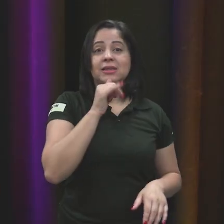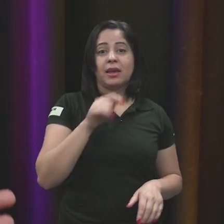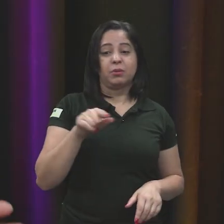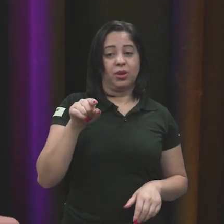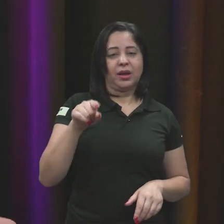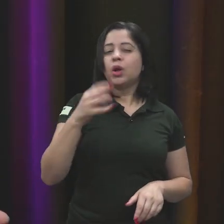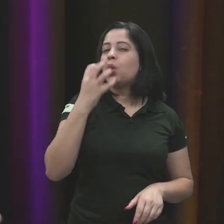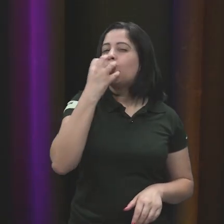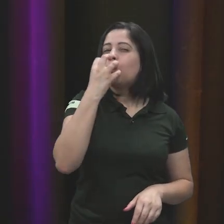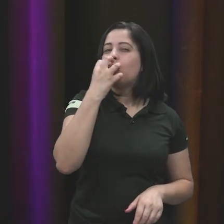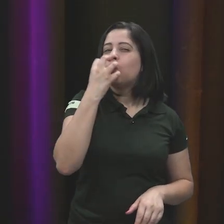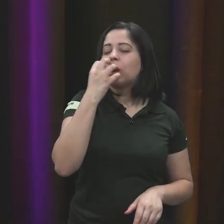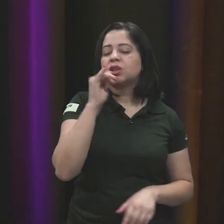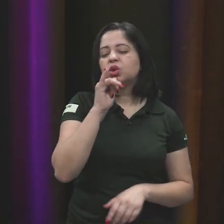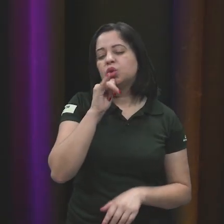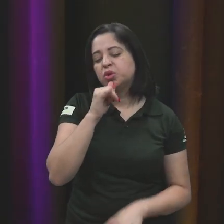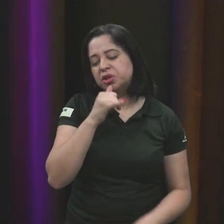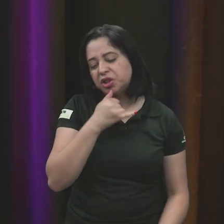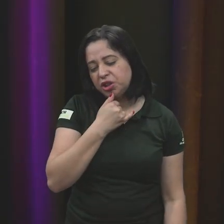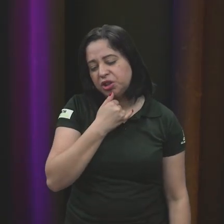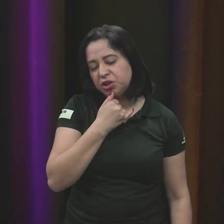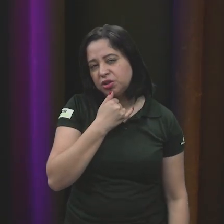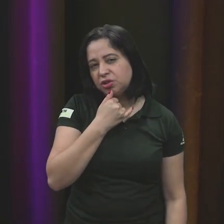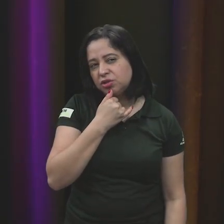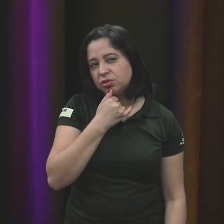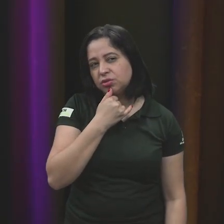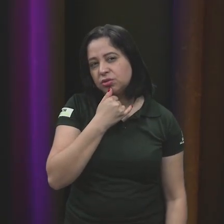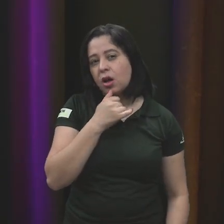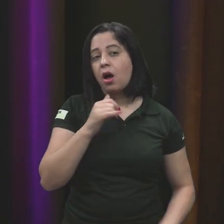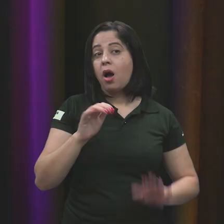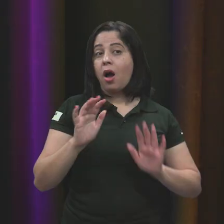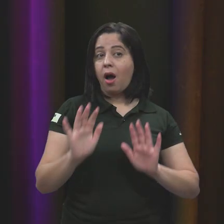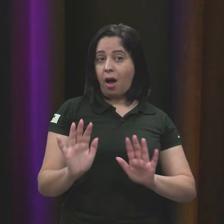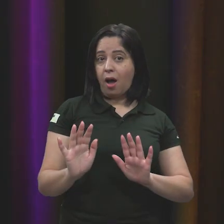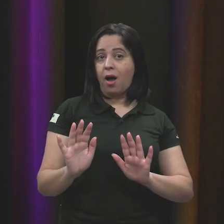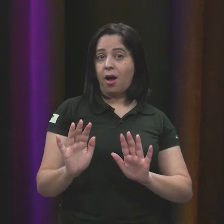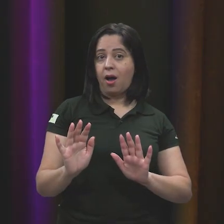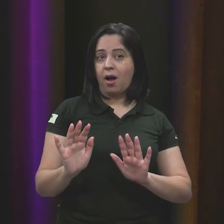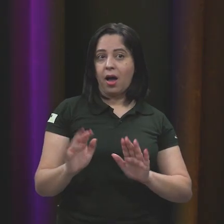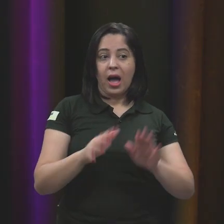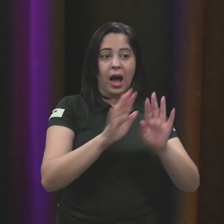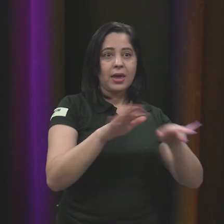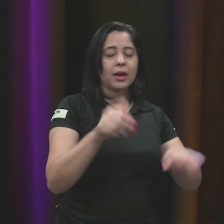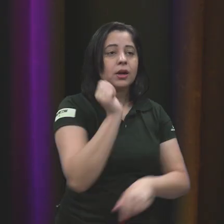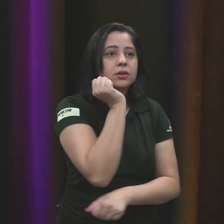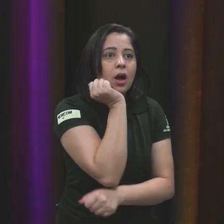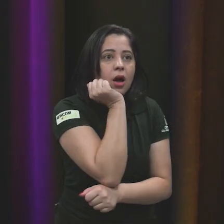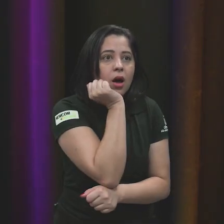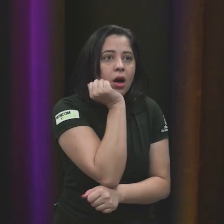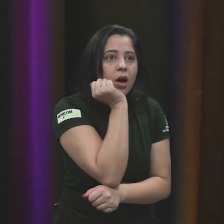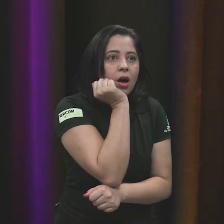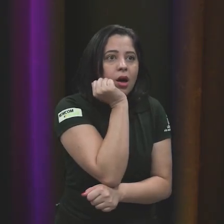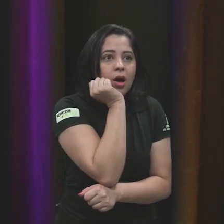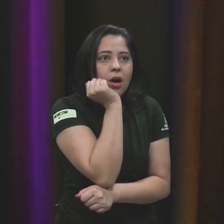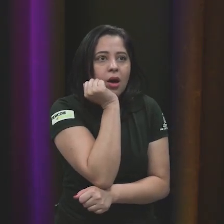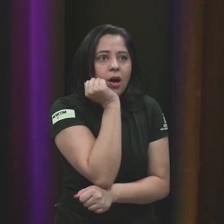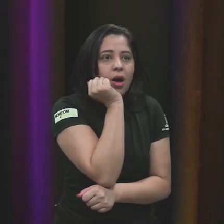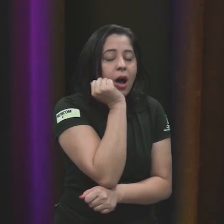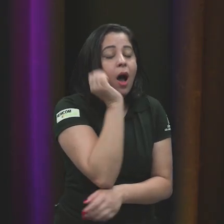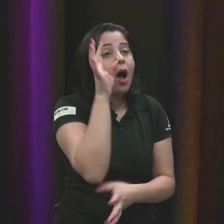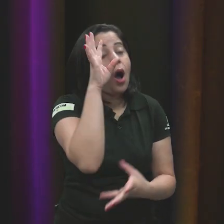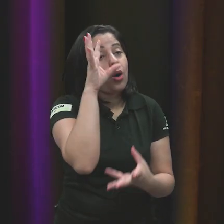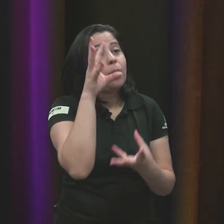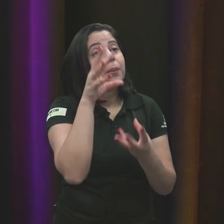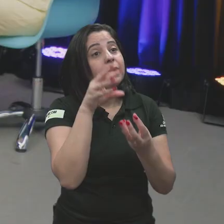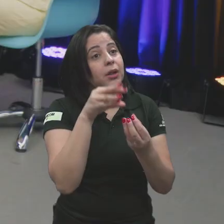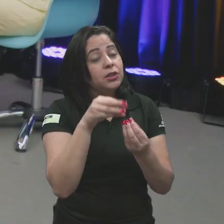ele está triste e depois se torna alegre, a gente faz essa trajetória dele, a criança, ela se apega, ela vai gostar, ela vai